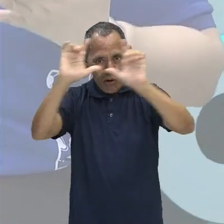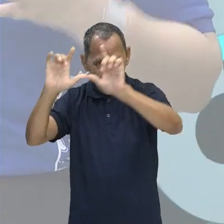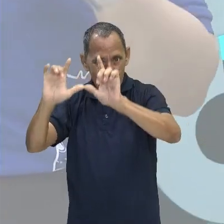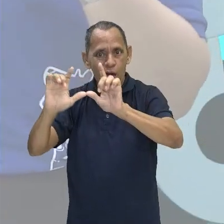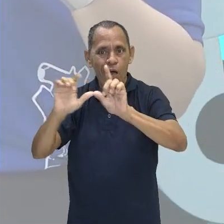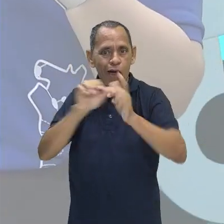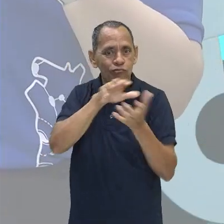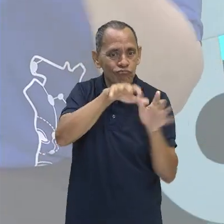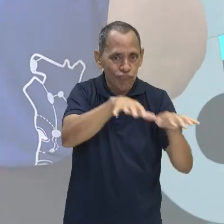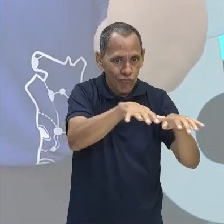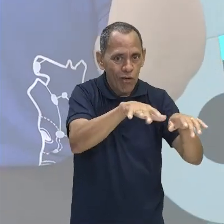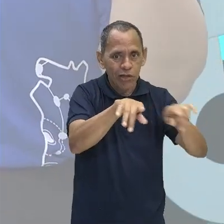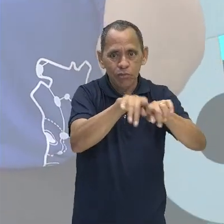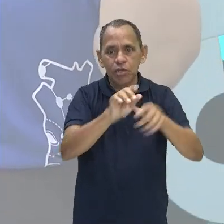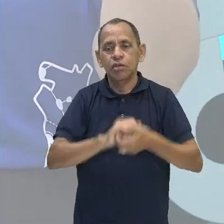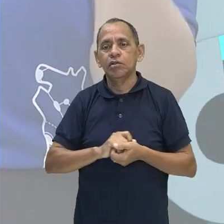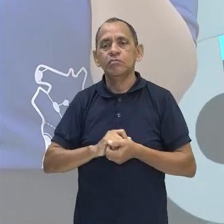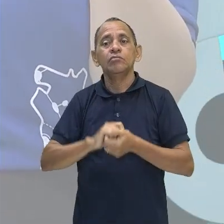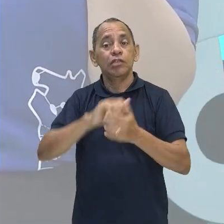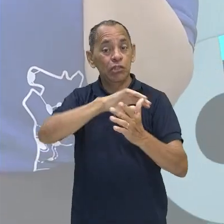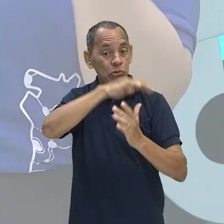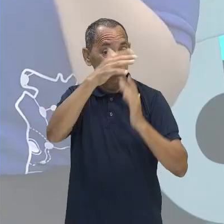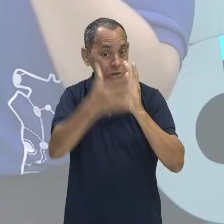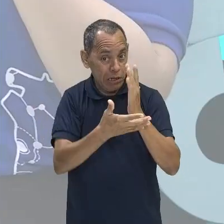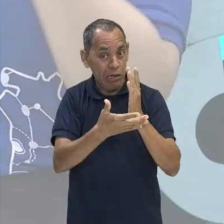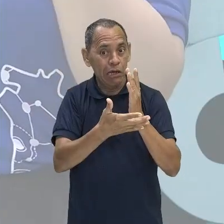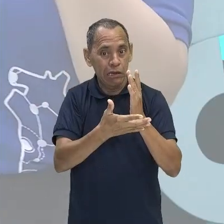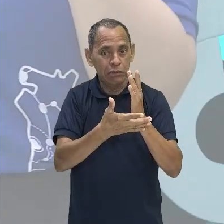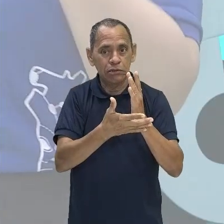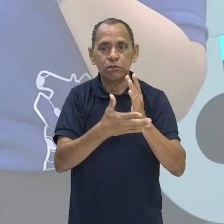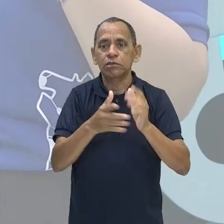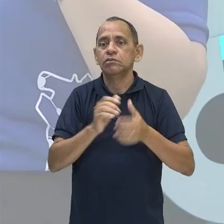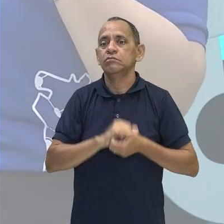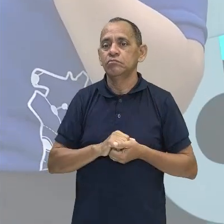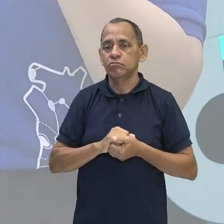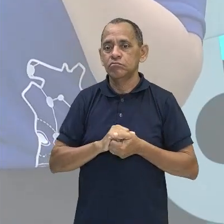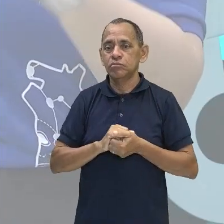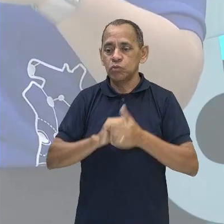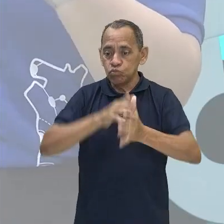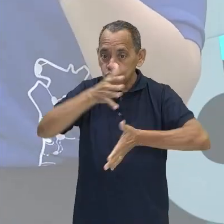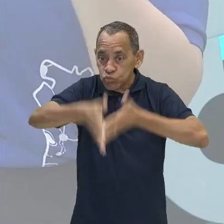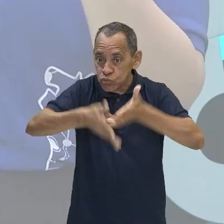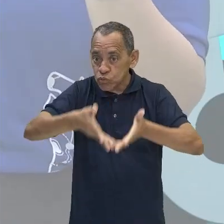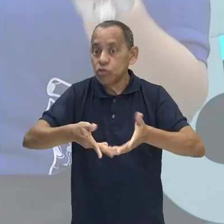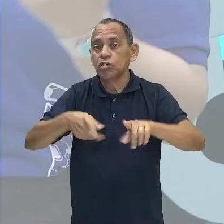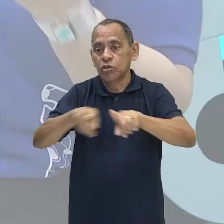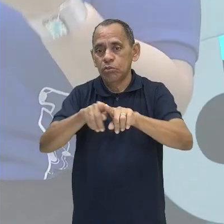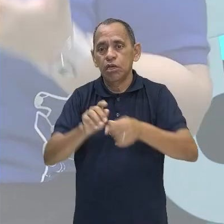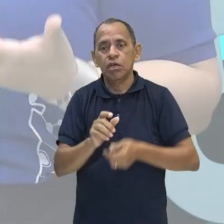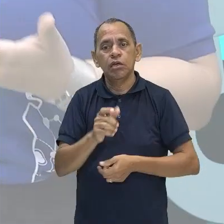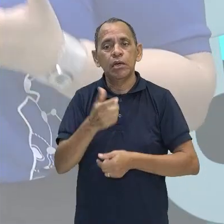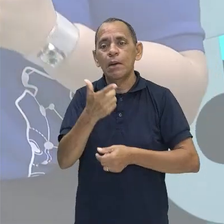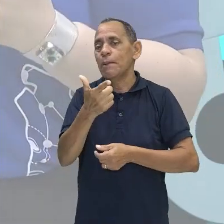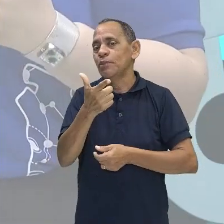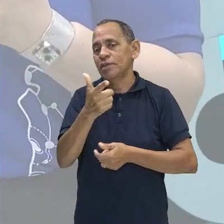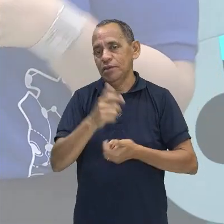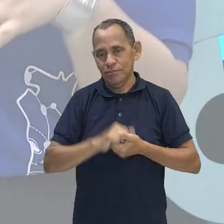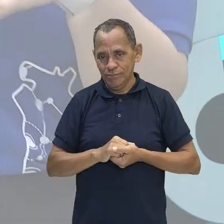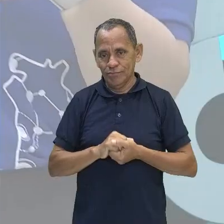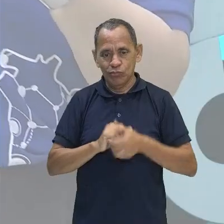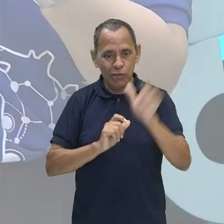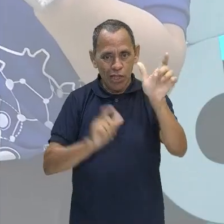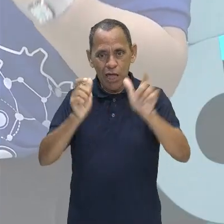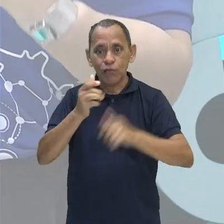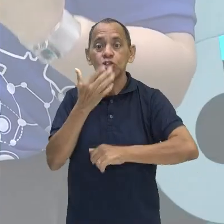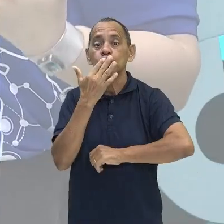questão da língua de sinais, né? Pensa, nada disso tem palavra falada ou escrita, né? Ali as cores que podem significar alguma